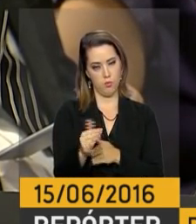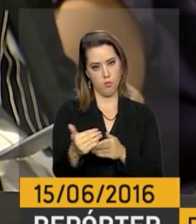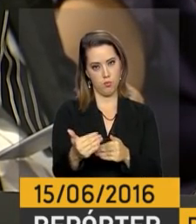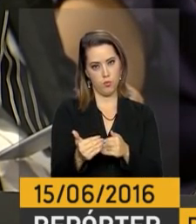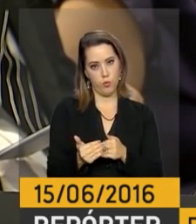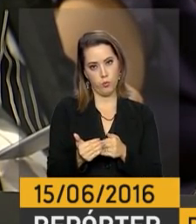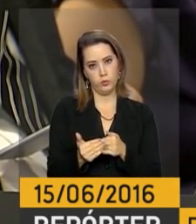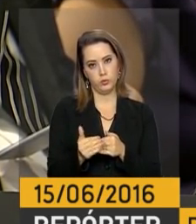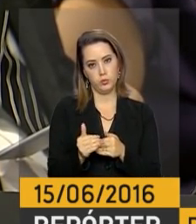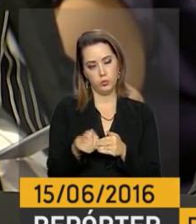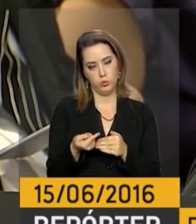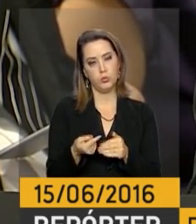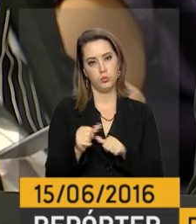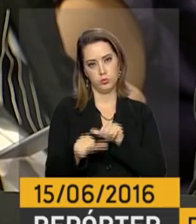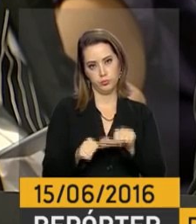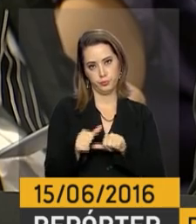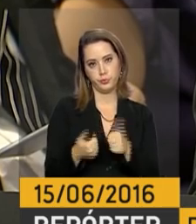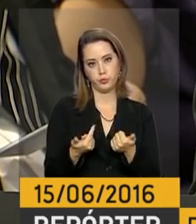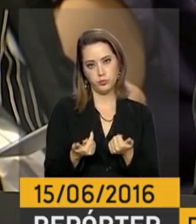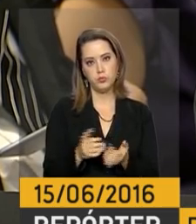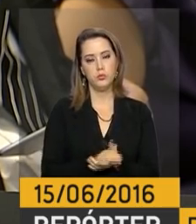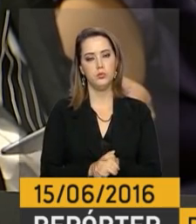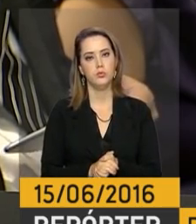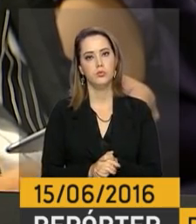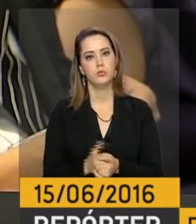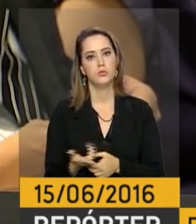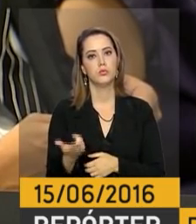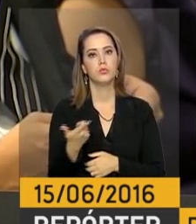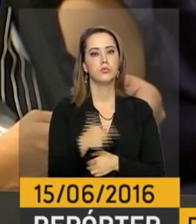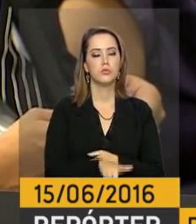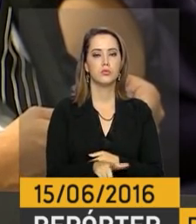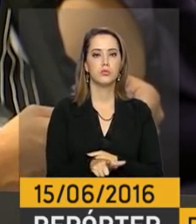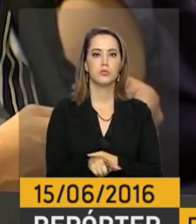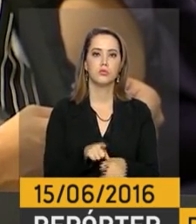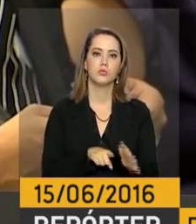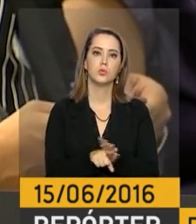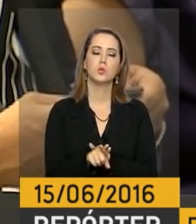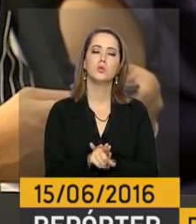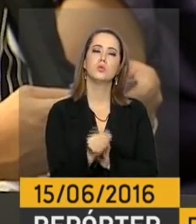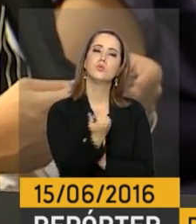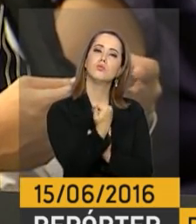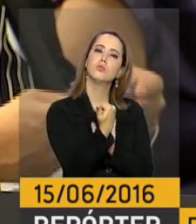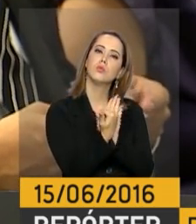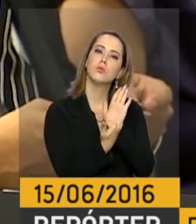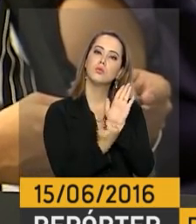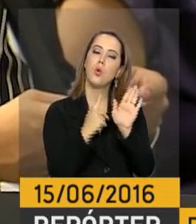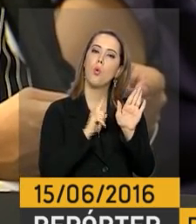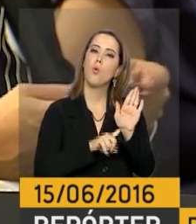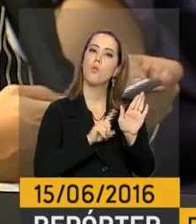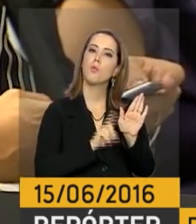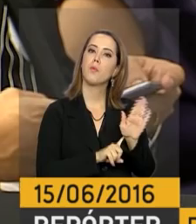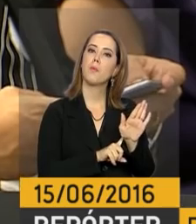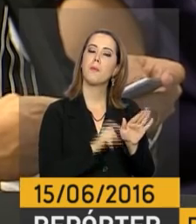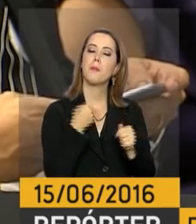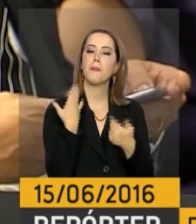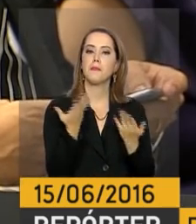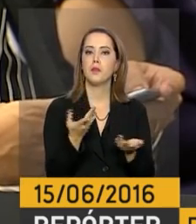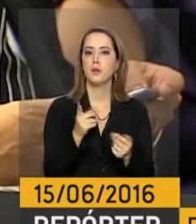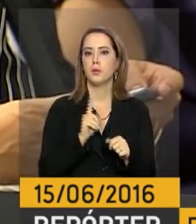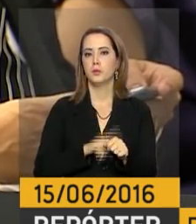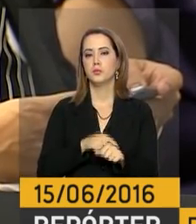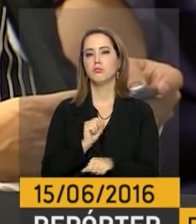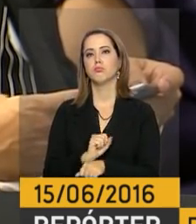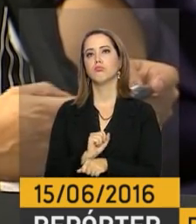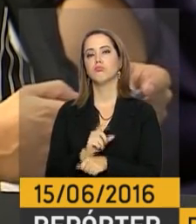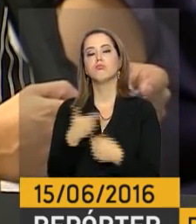questão é com relação a ao cronograma da PEC. Qual que é a expectativa diante da conversa que